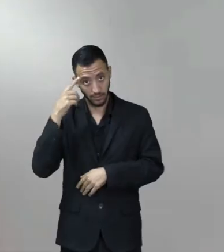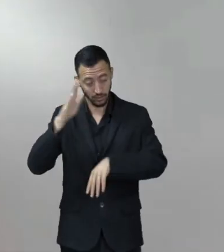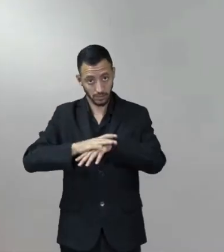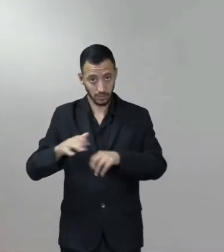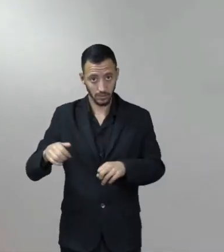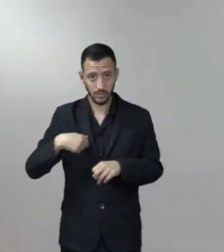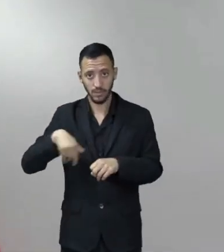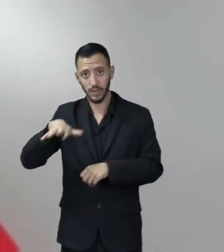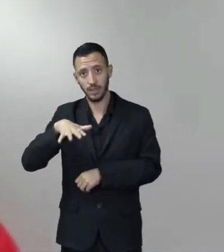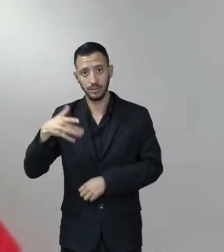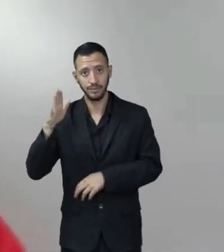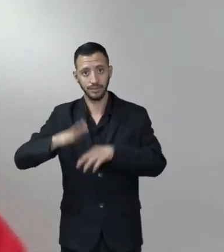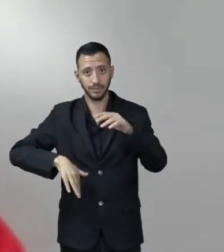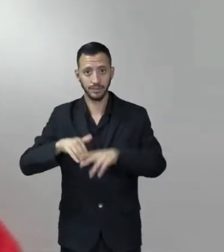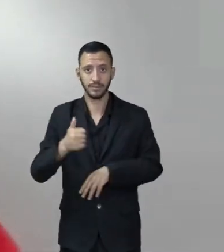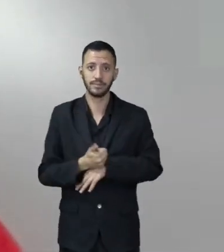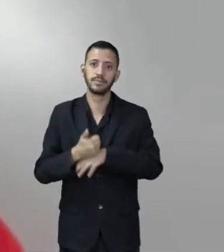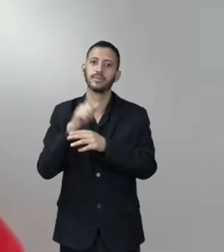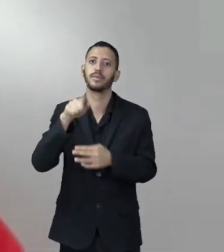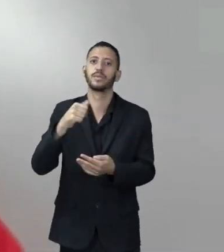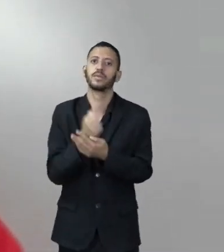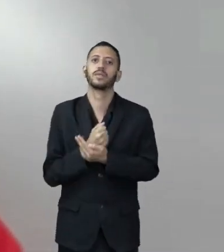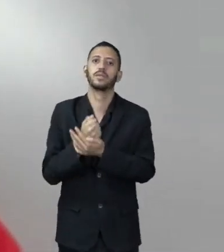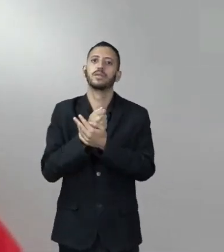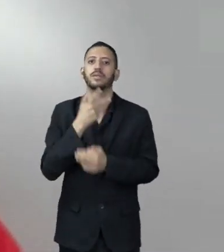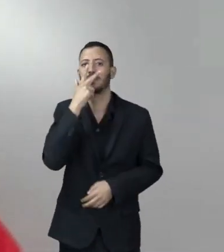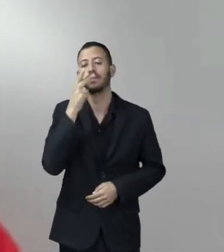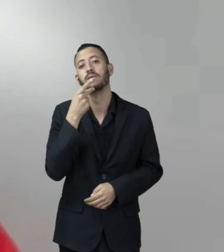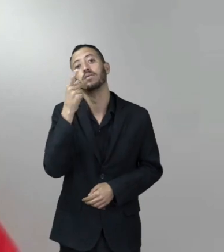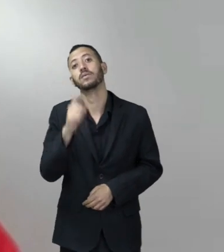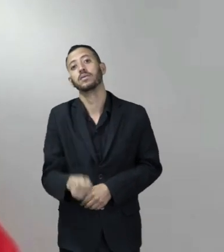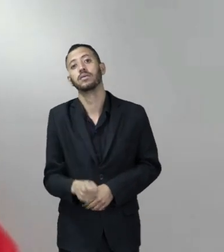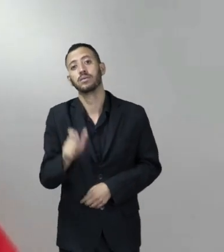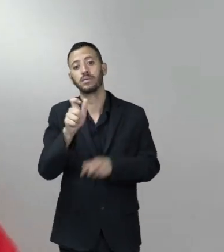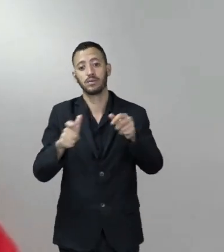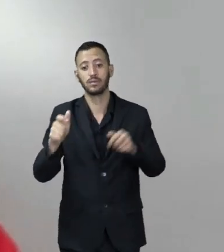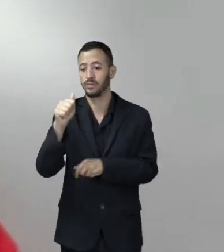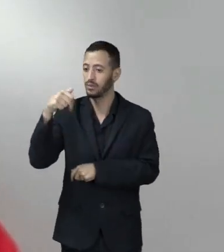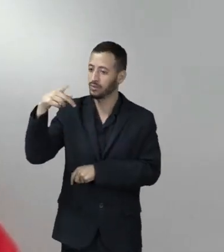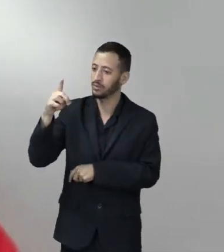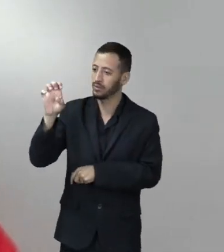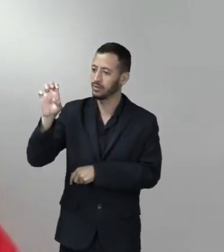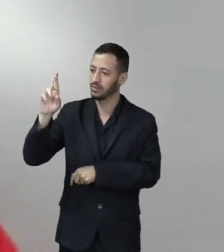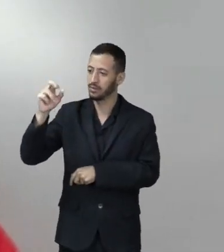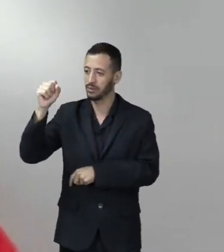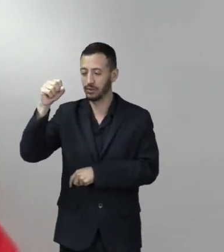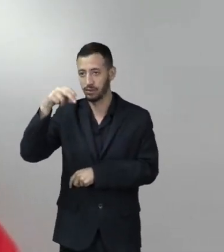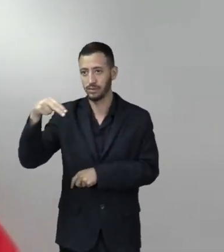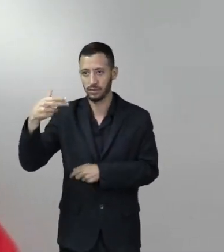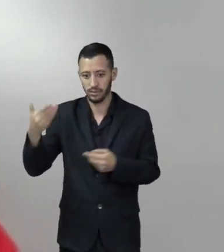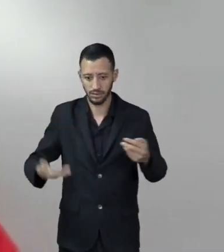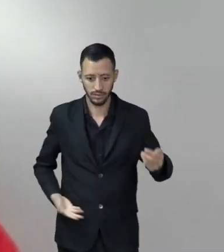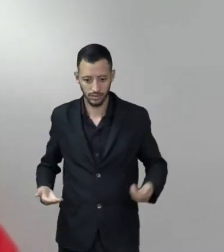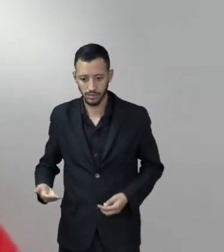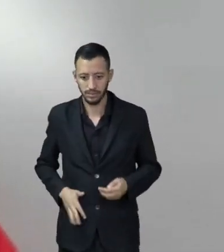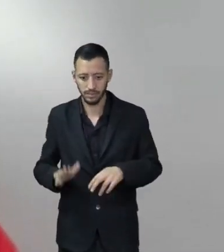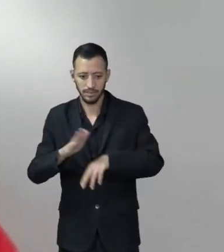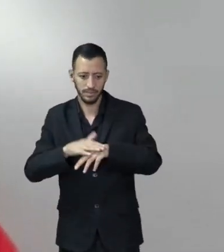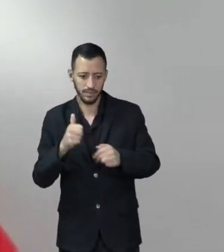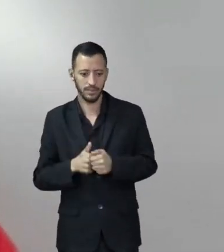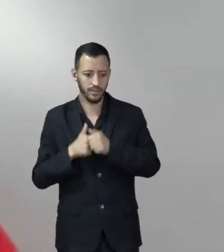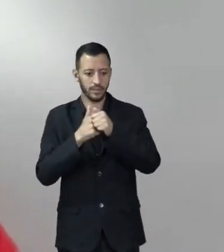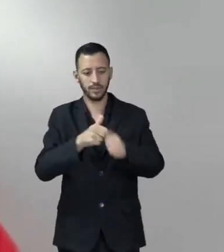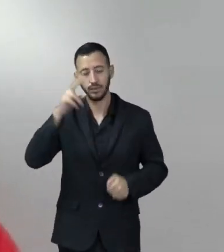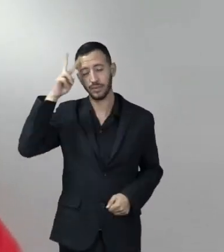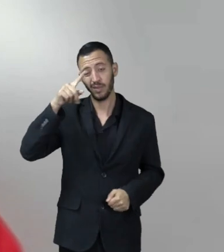classe profissional, que é a farmácia. E aí eu vou te dizer que você, Anderson, quem nos assiste, o serviço mais próximo que você vai lembrar da